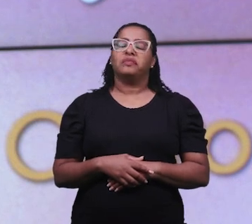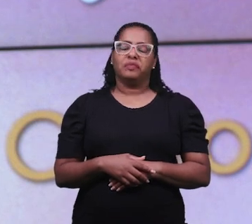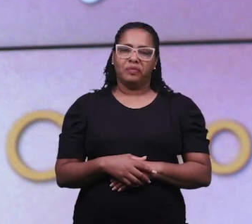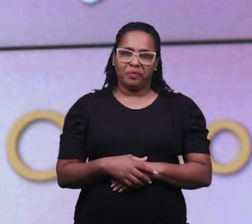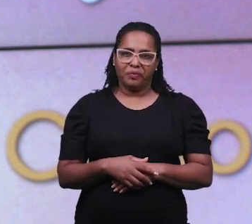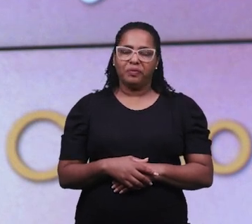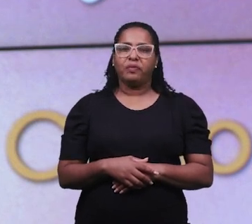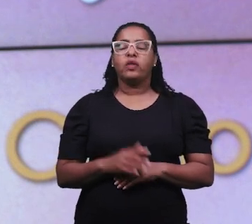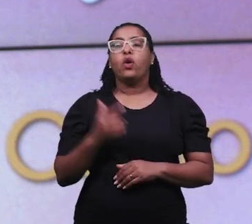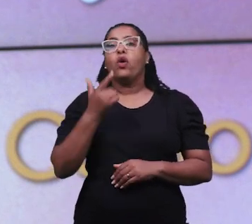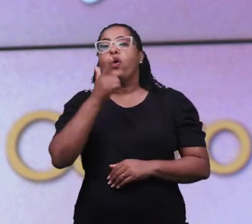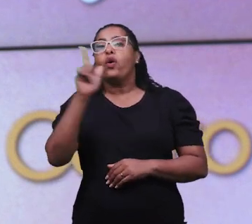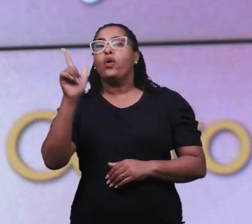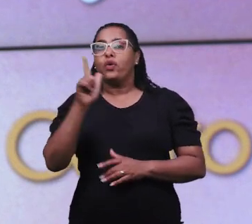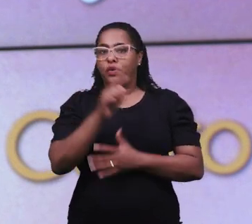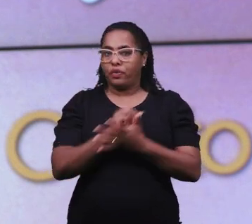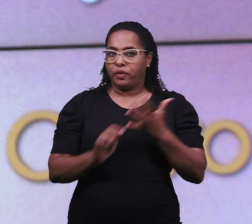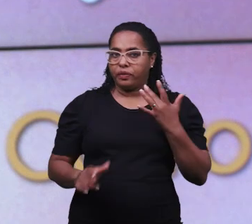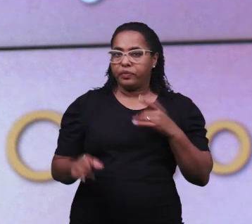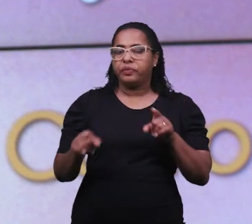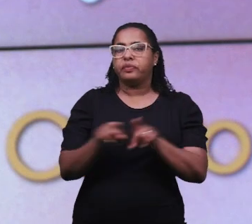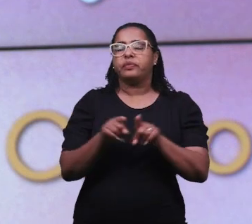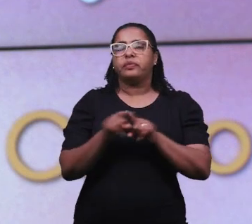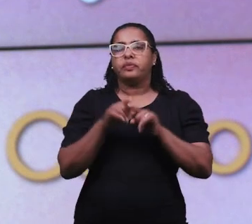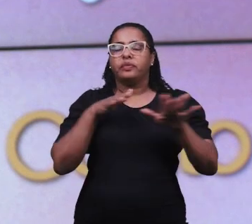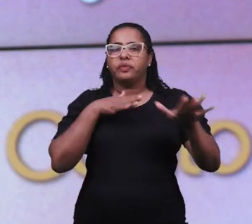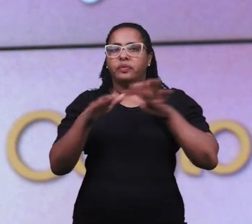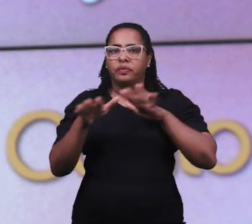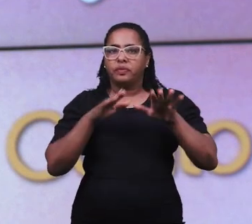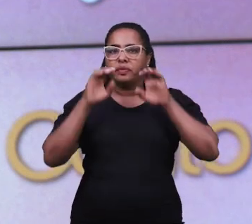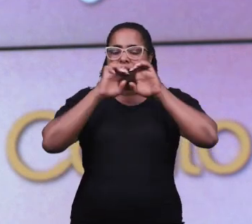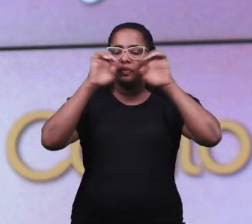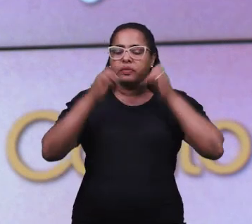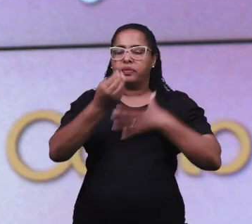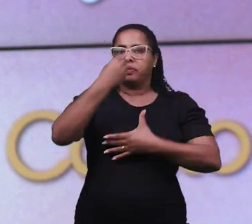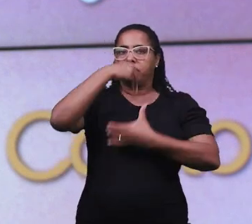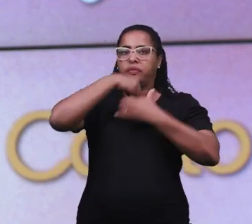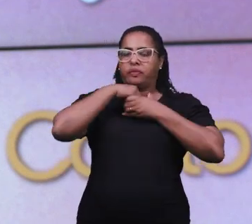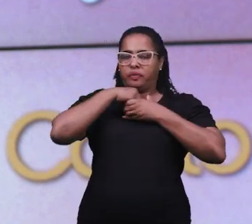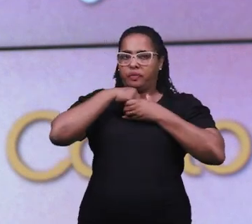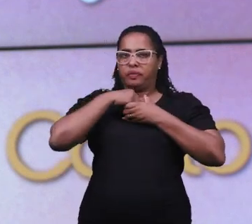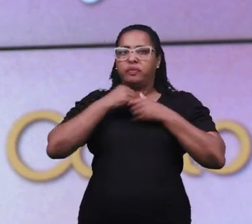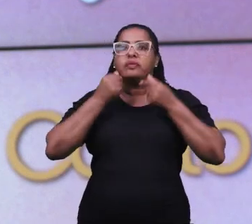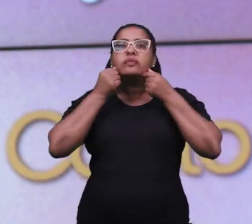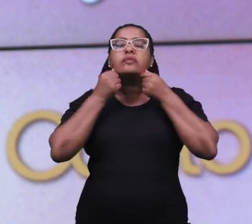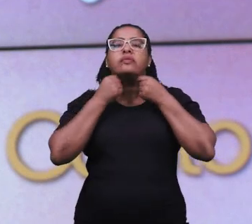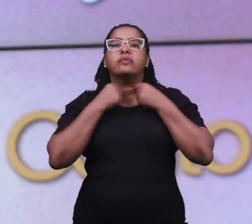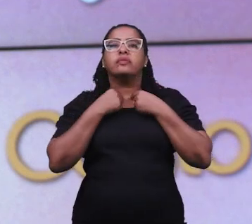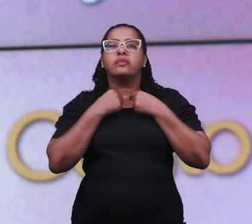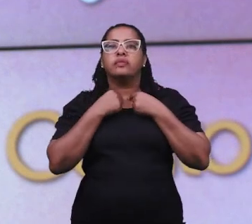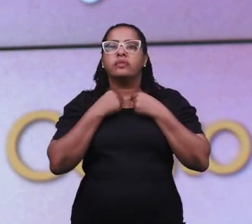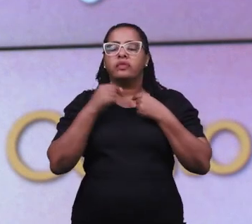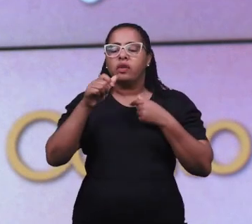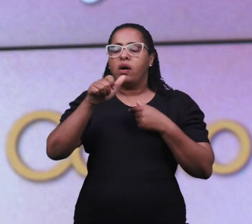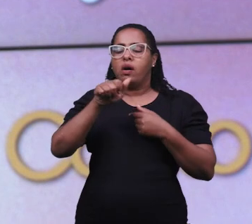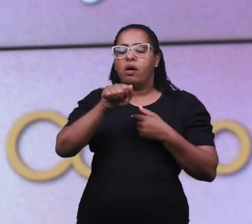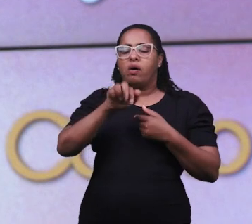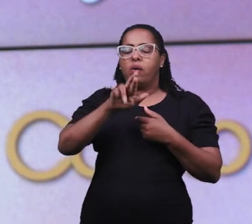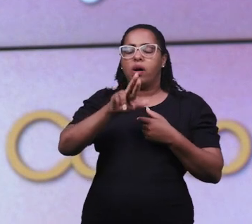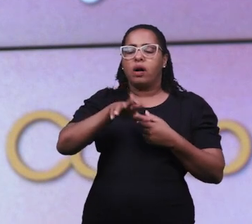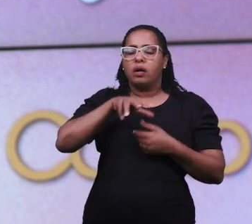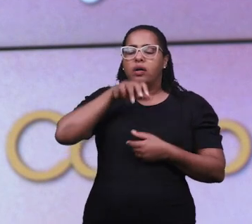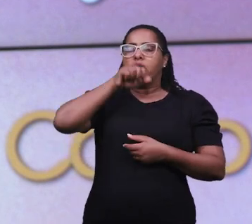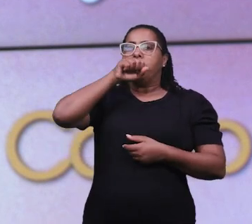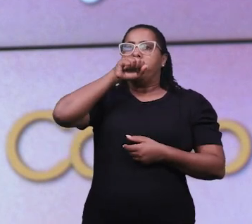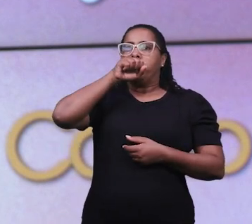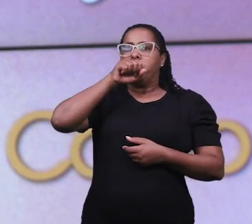Voltamos. Um outro exercício também para movimentar a estrutura interna da laringe. Mas vamos sugar o ar. E aí eu vou pedir que